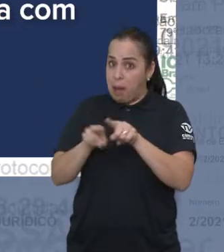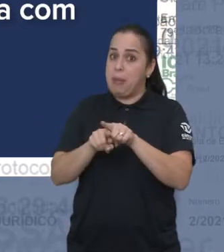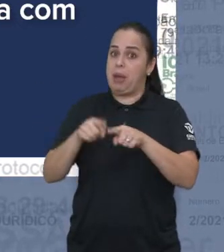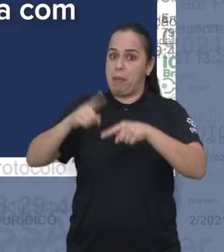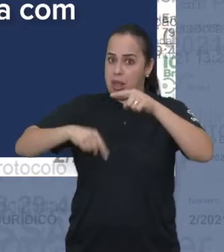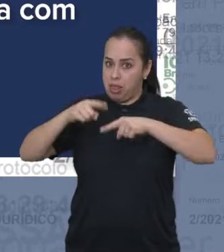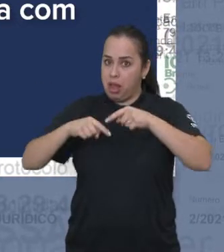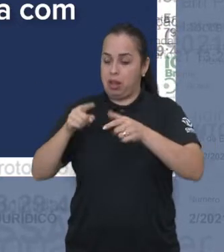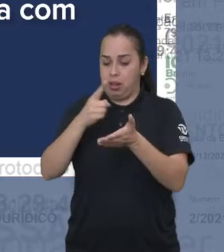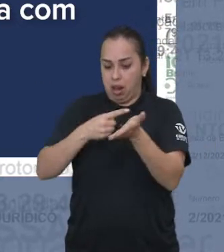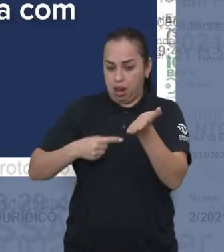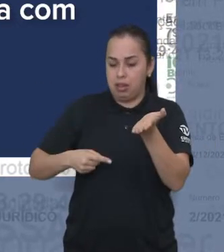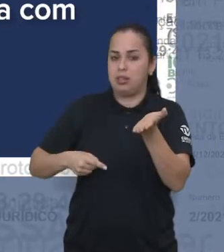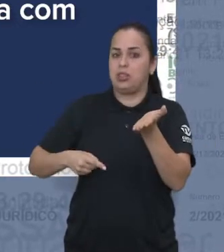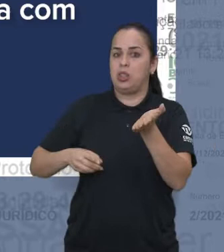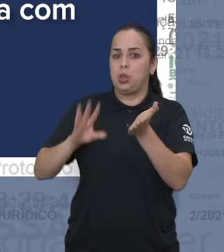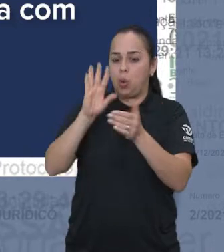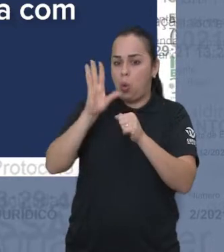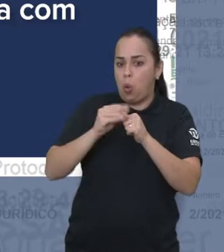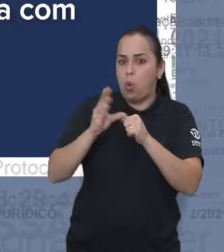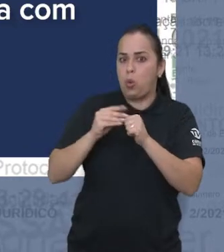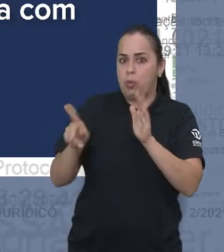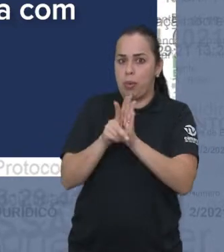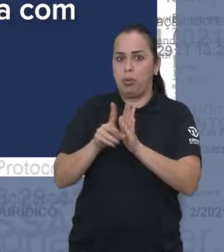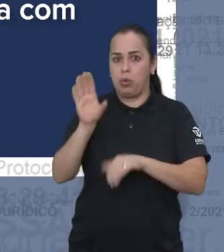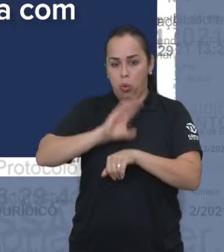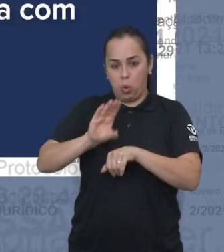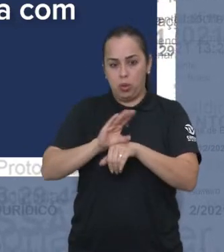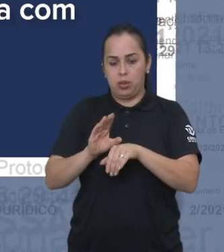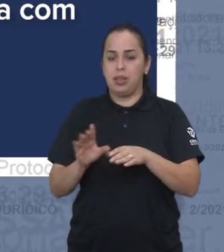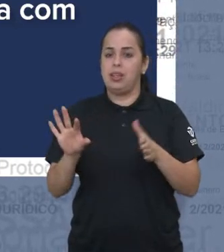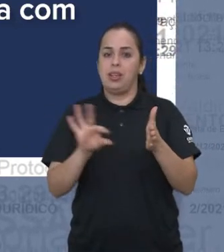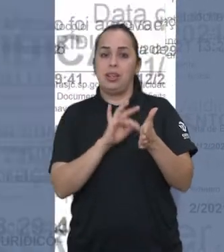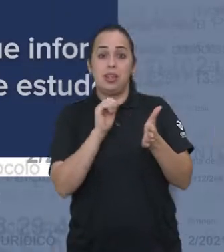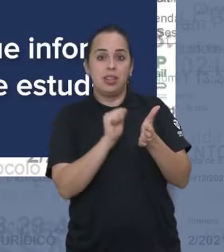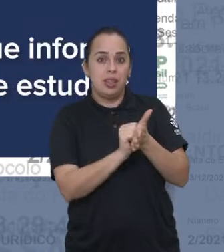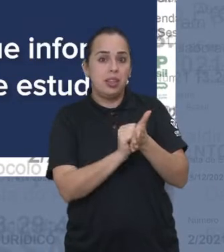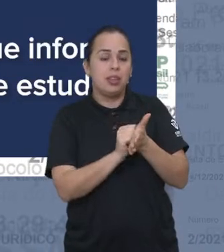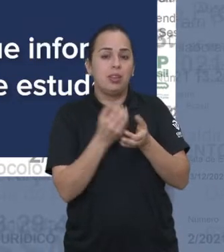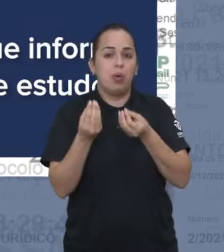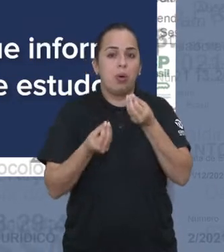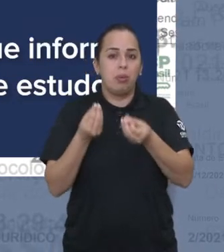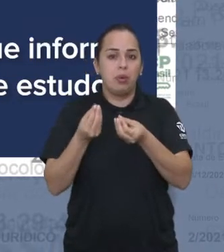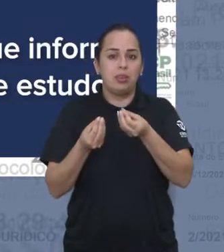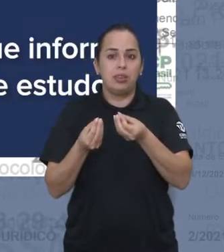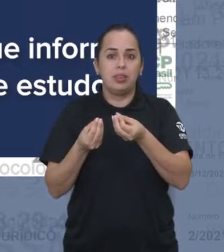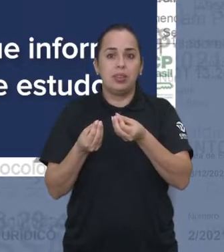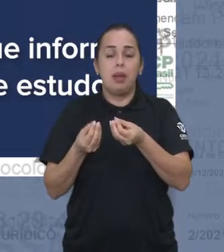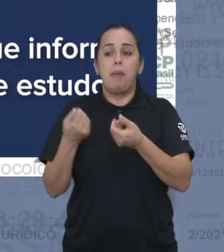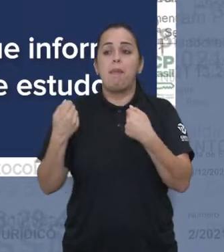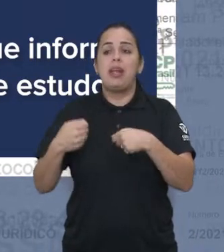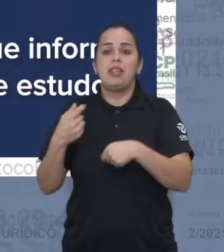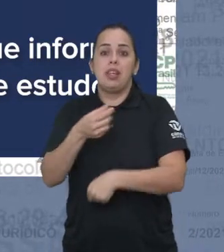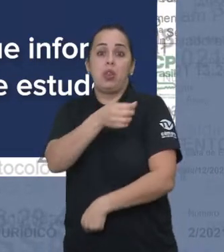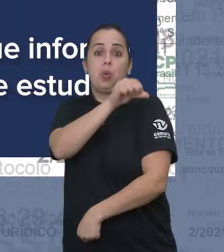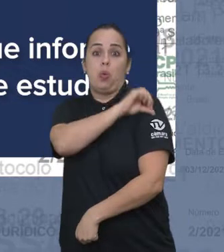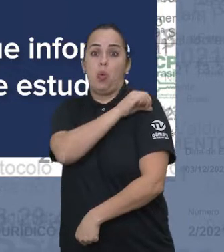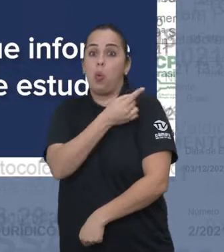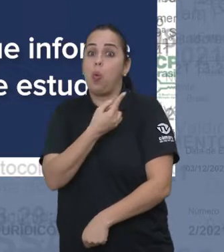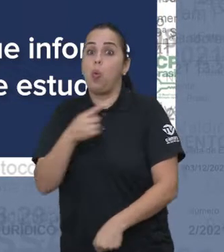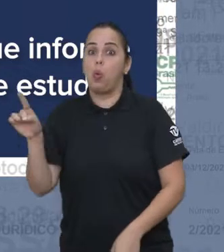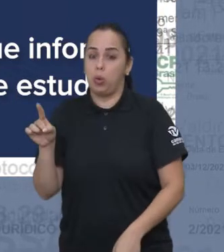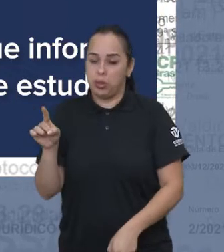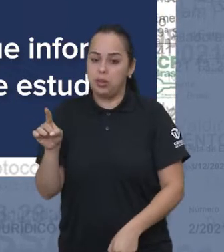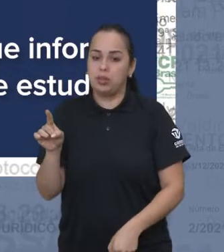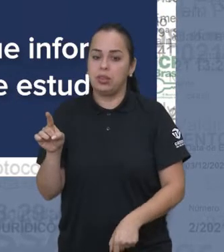até o material didático incluindo apostilas com conteúdos do curso para se inscrever os candidatos devem estar no